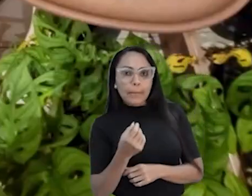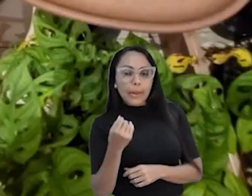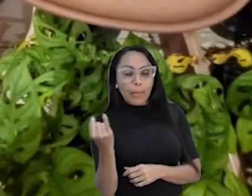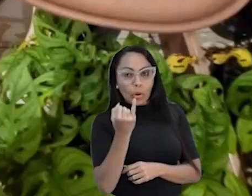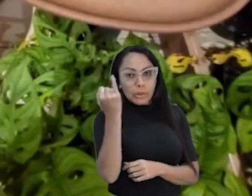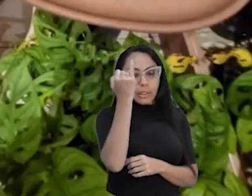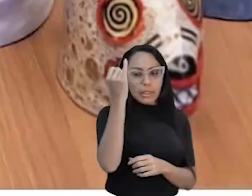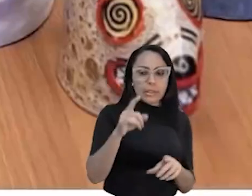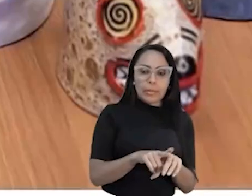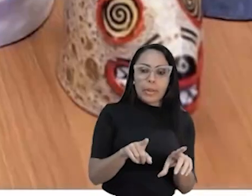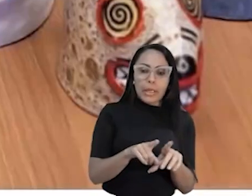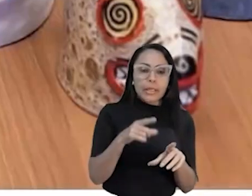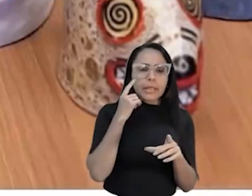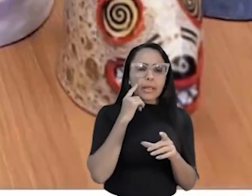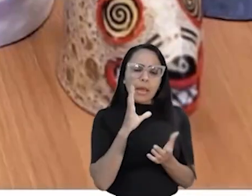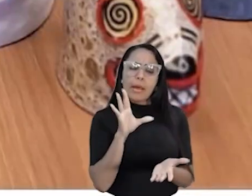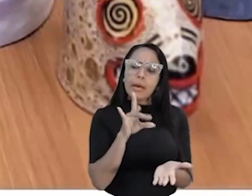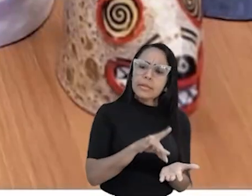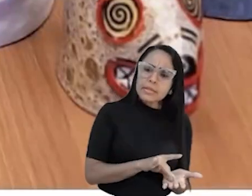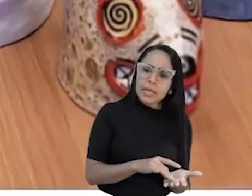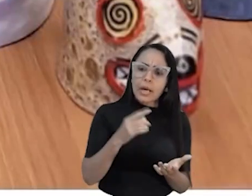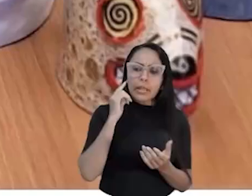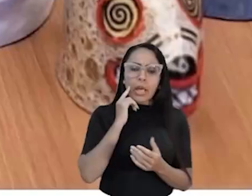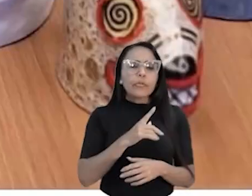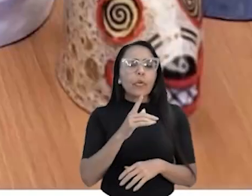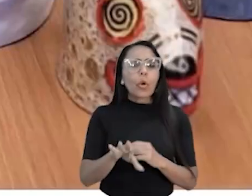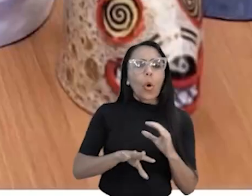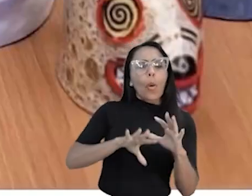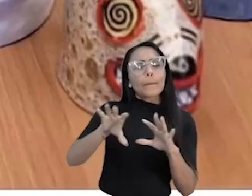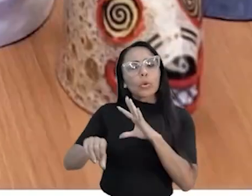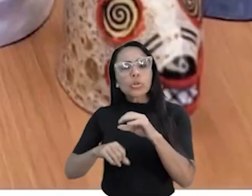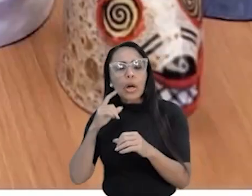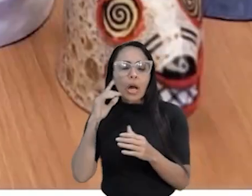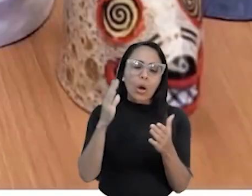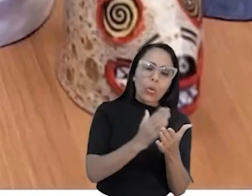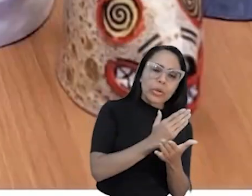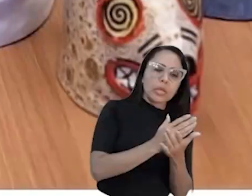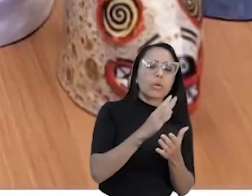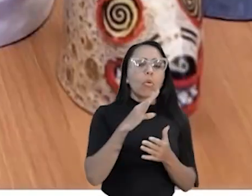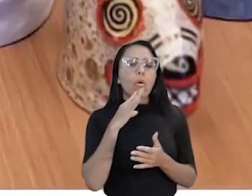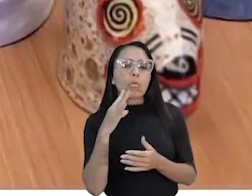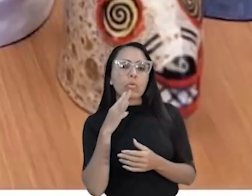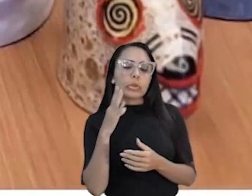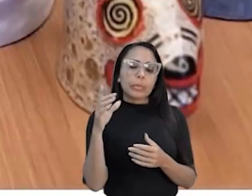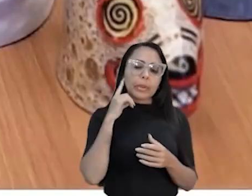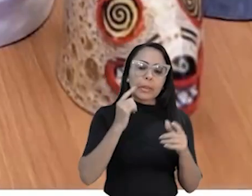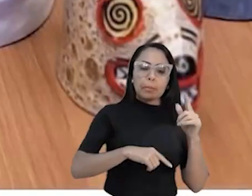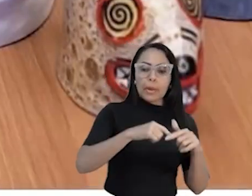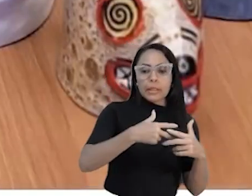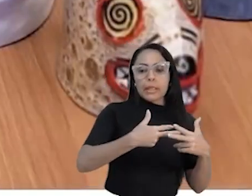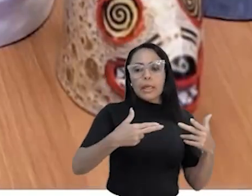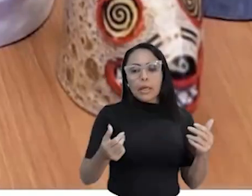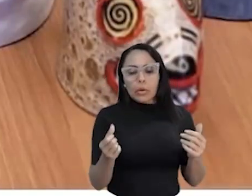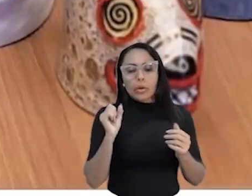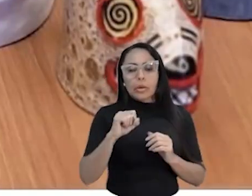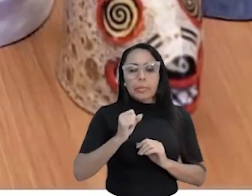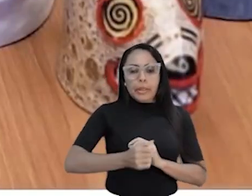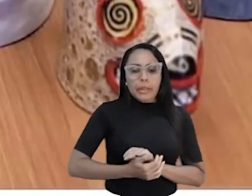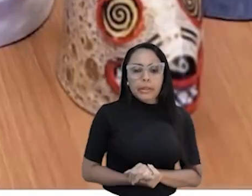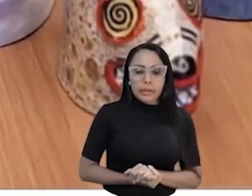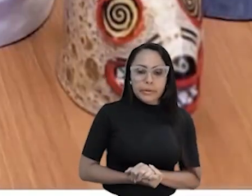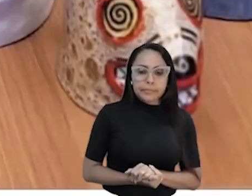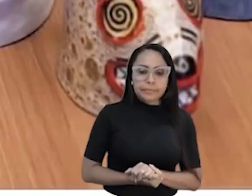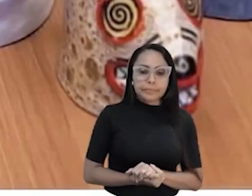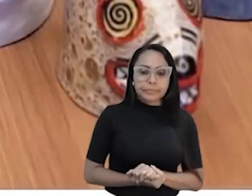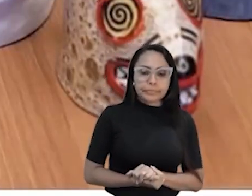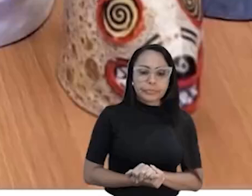tipo de trabalho que é realizado. Então, eles foram buscar, conheço também alguns desses, o material de Ana Santiago, algumas